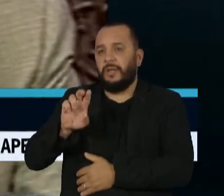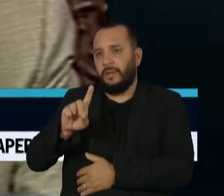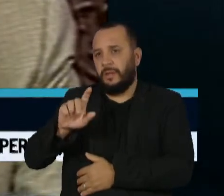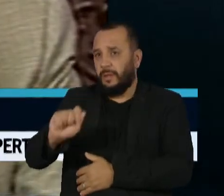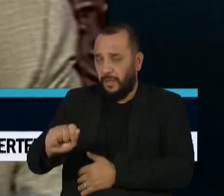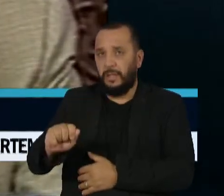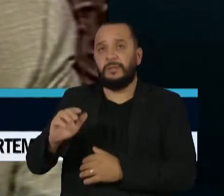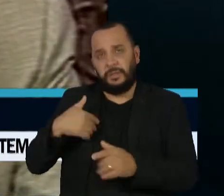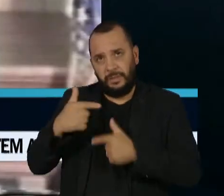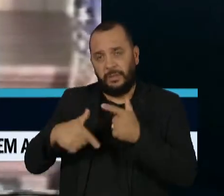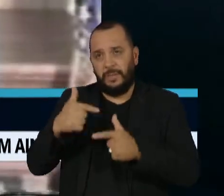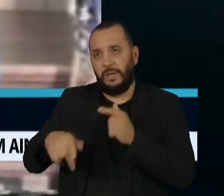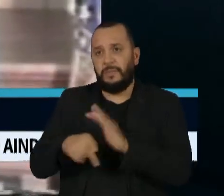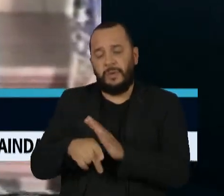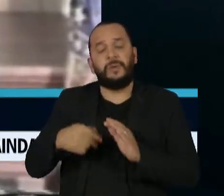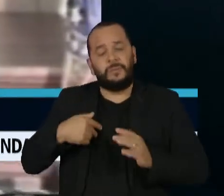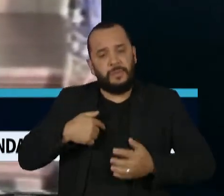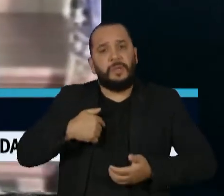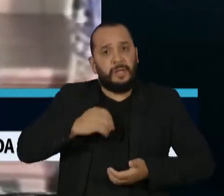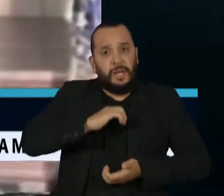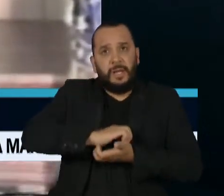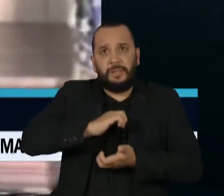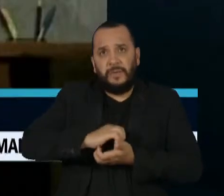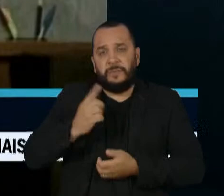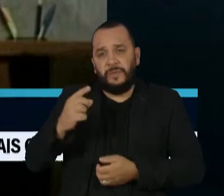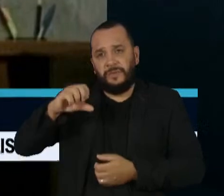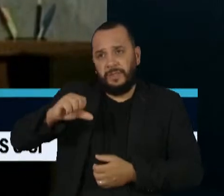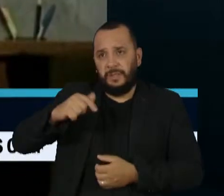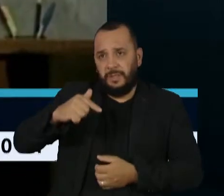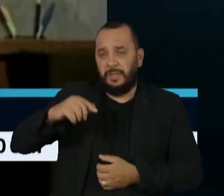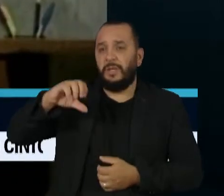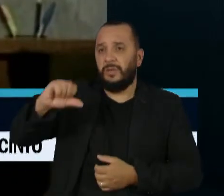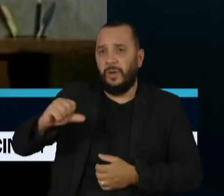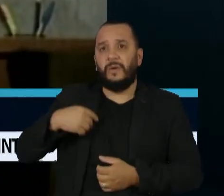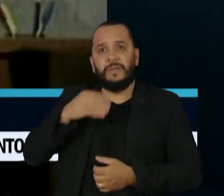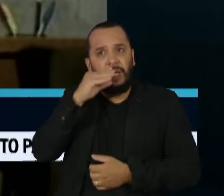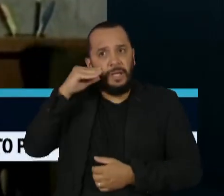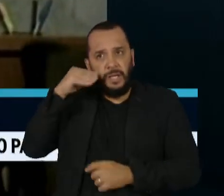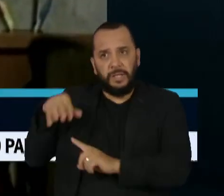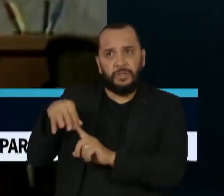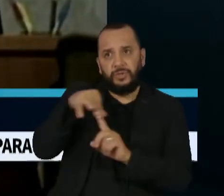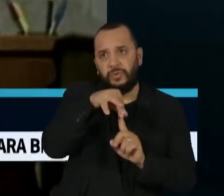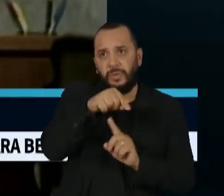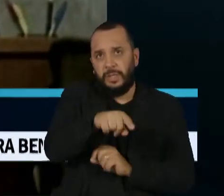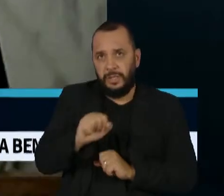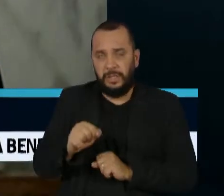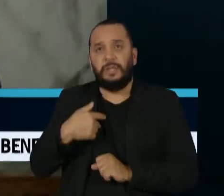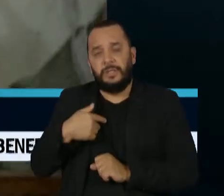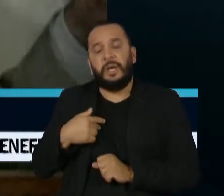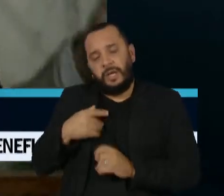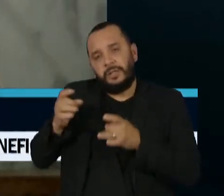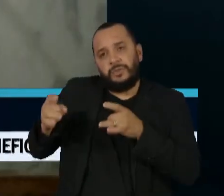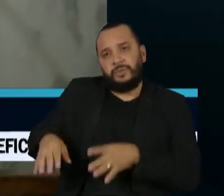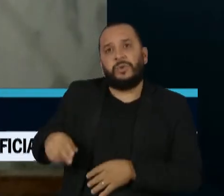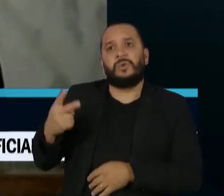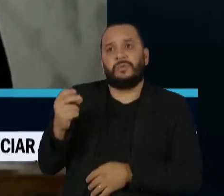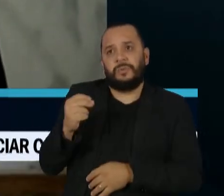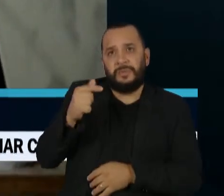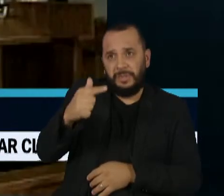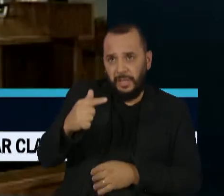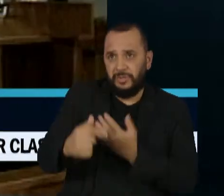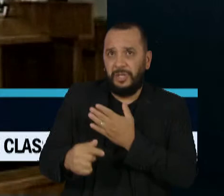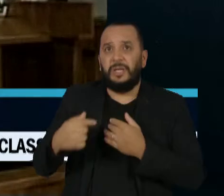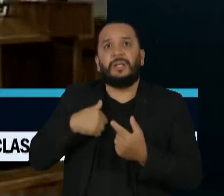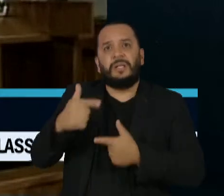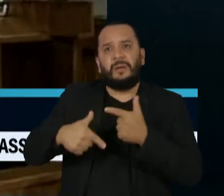indicado pelo então Presidente José Sarney e só deixou a corte em 2007 teve como marca de sua passagem pelo STF